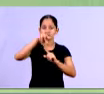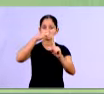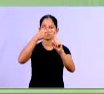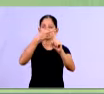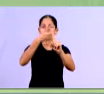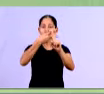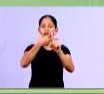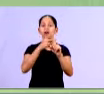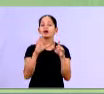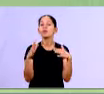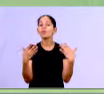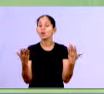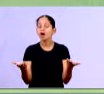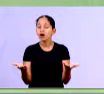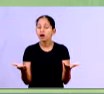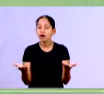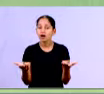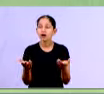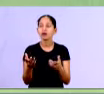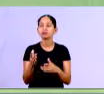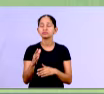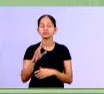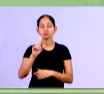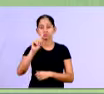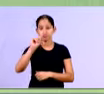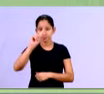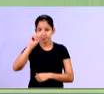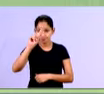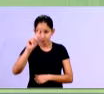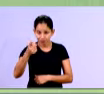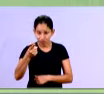ele vai pagar em um mês de R$